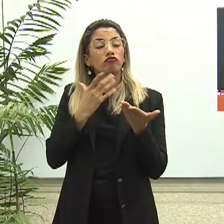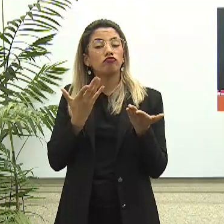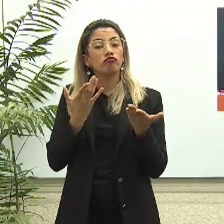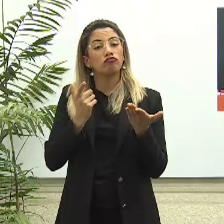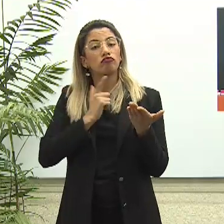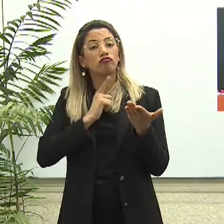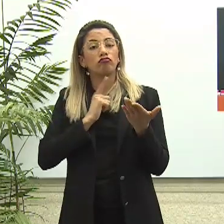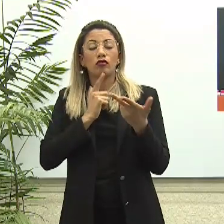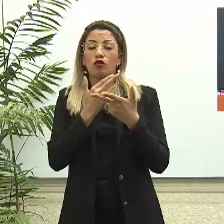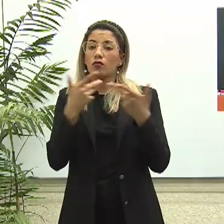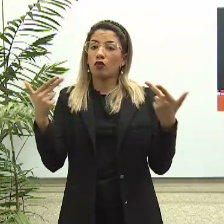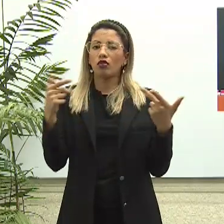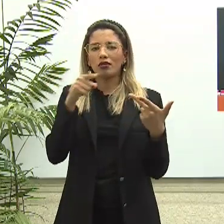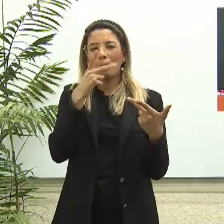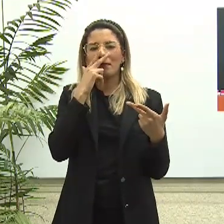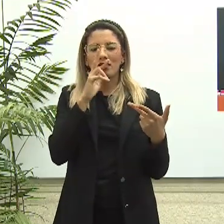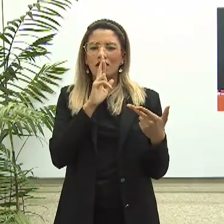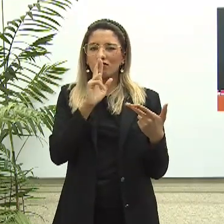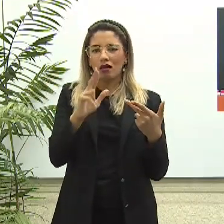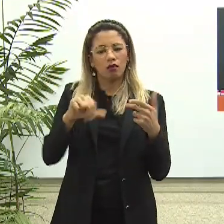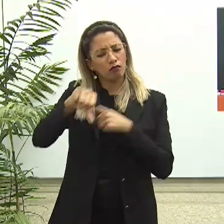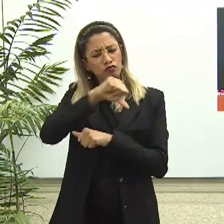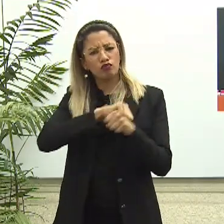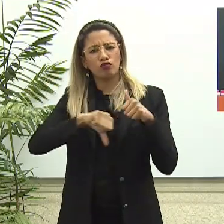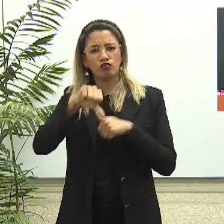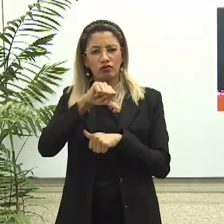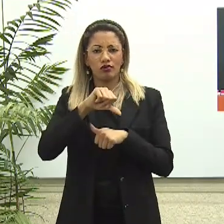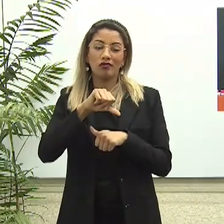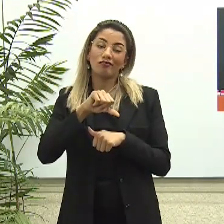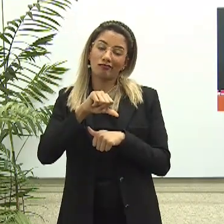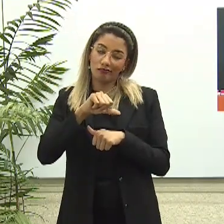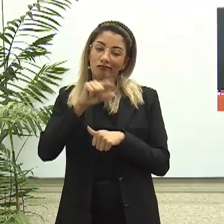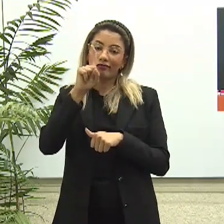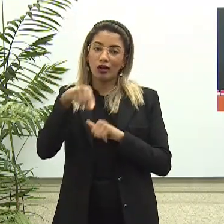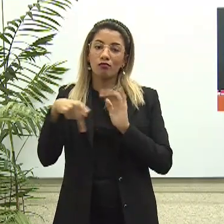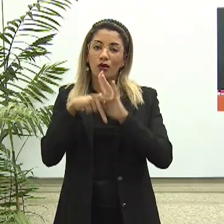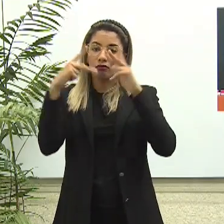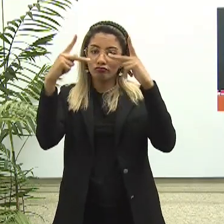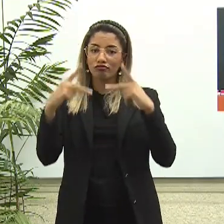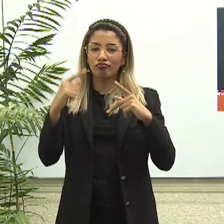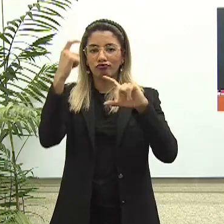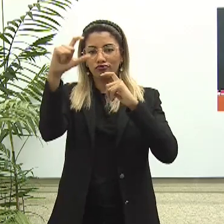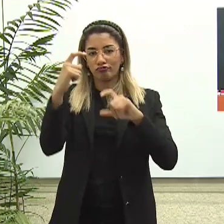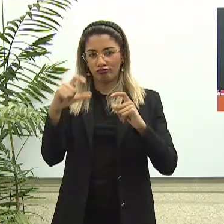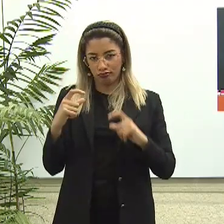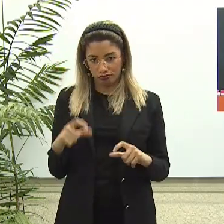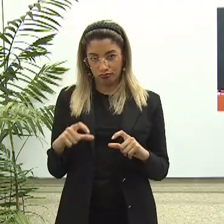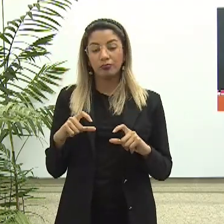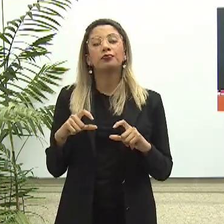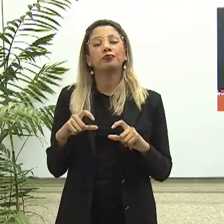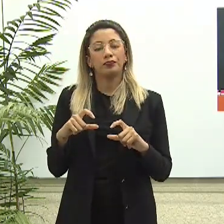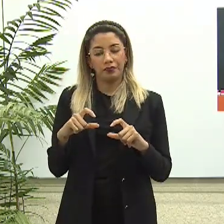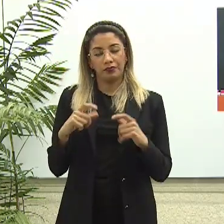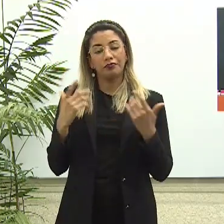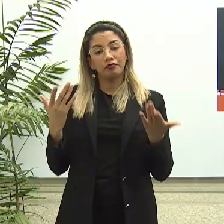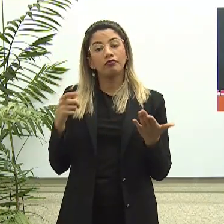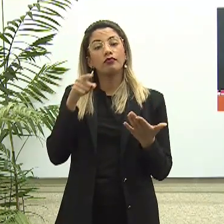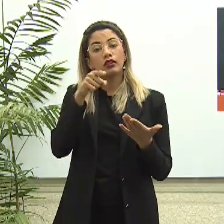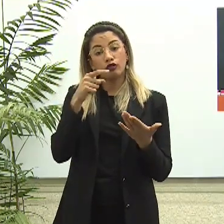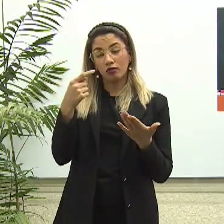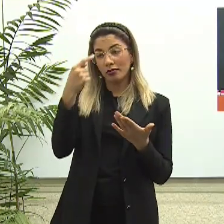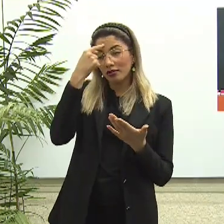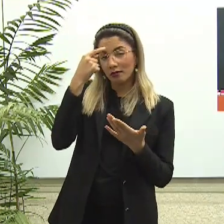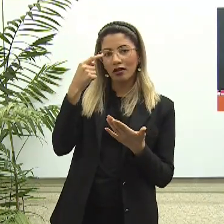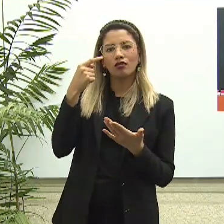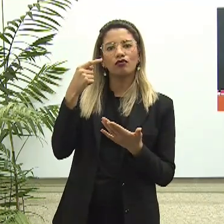distorce o resultado né Há um viés algoritmo que é marcado por essa concentração e esse viés reproduz outros vieses ela